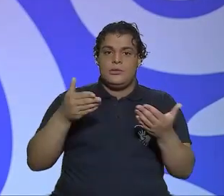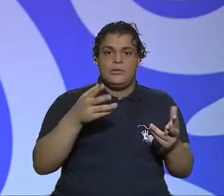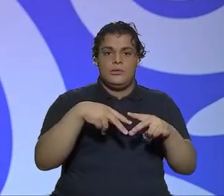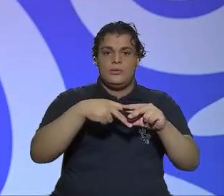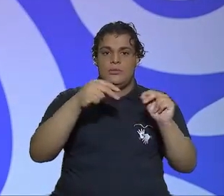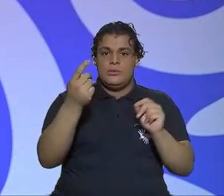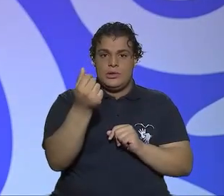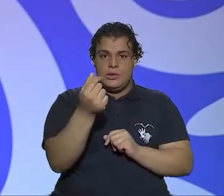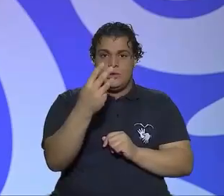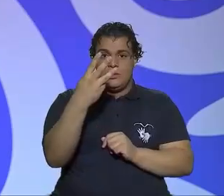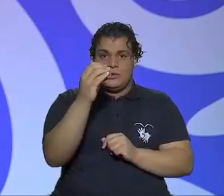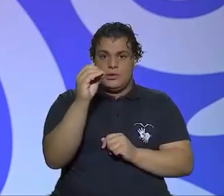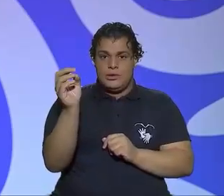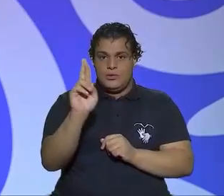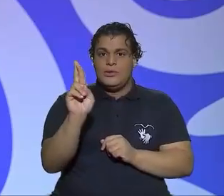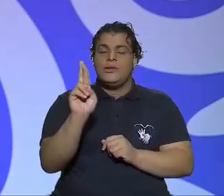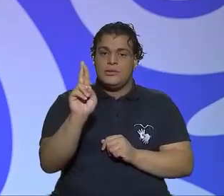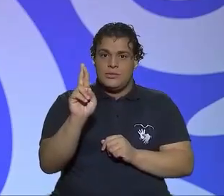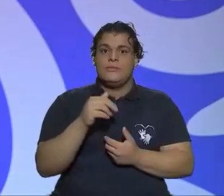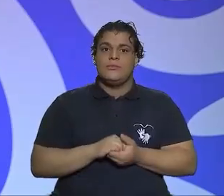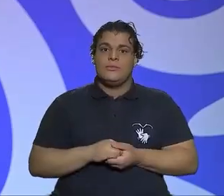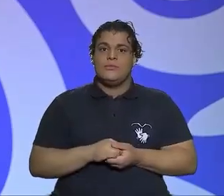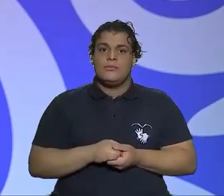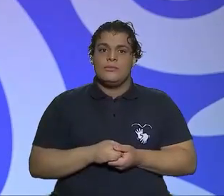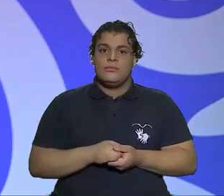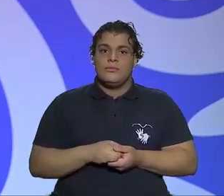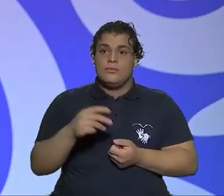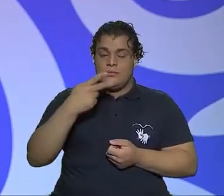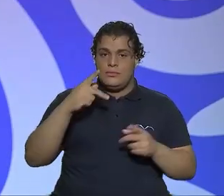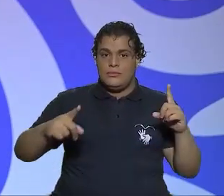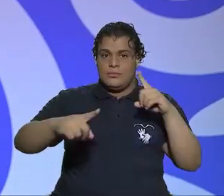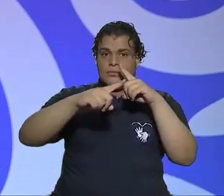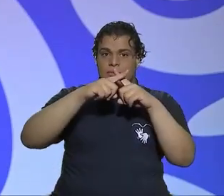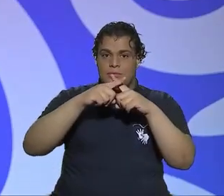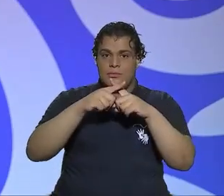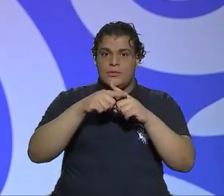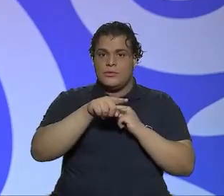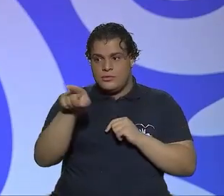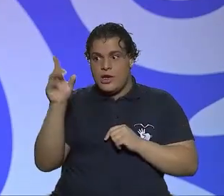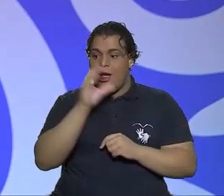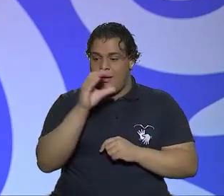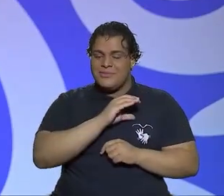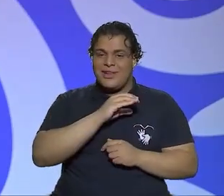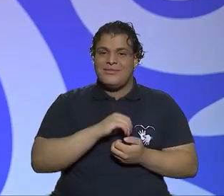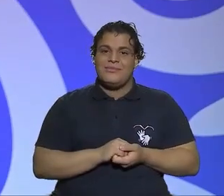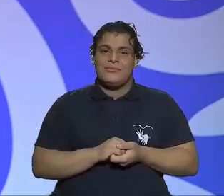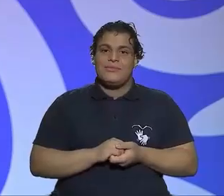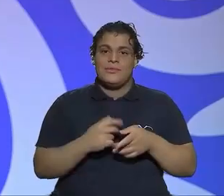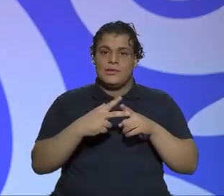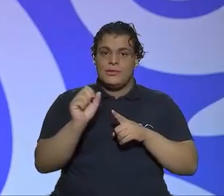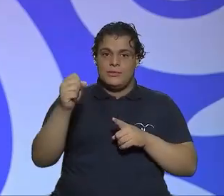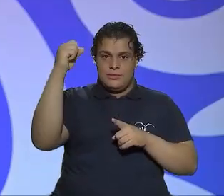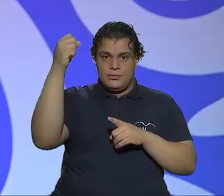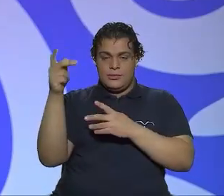em dinheiro de R$ 300. Para falar da Maratona de Leitura Seja Breve e entregar o prêmio aos